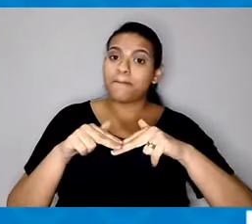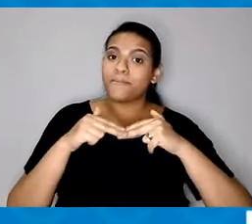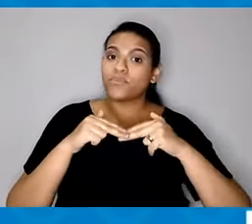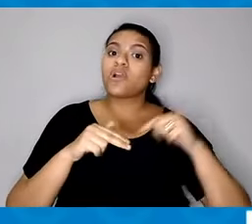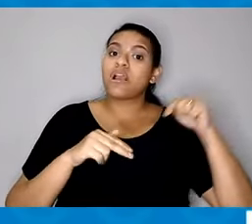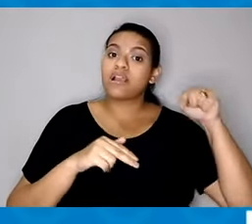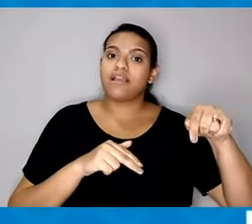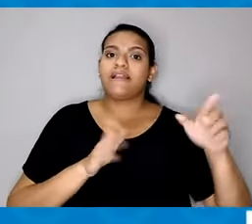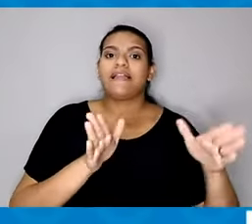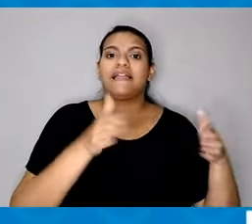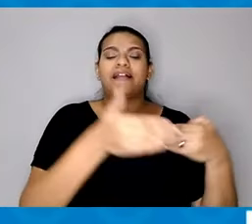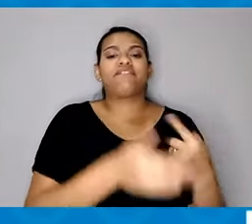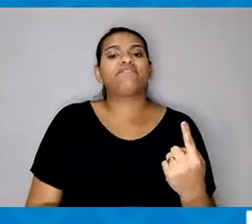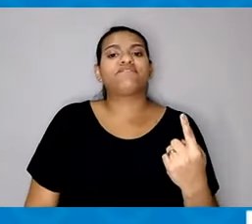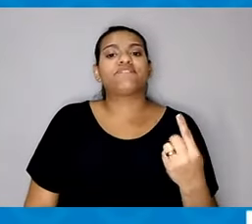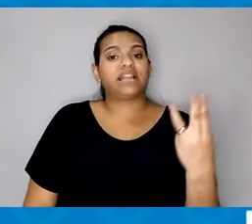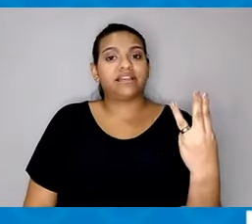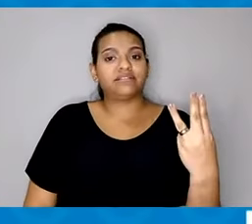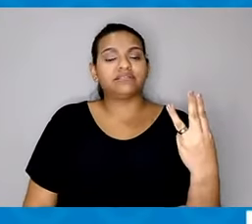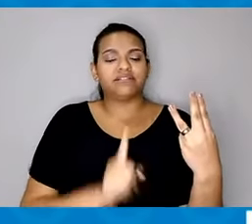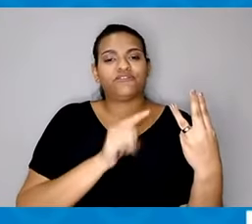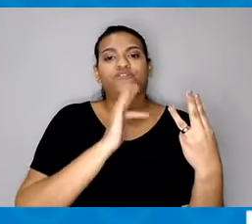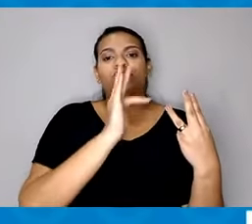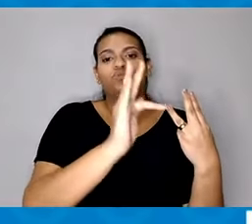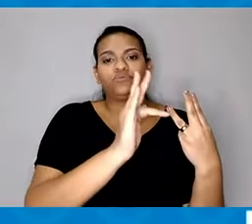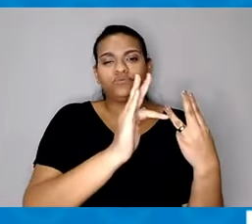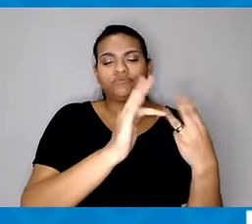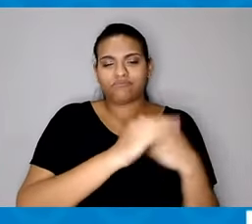diversa, onde está todo mundo, que é aquela escola que eu mostrei lá,